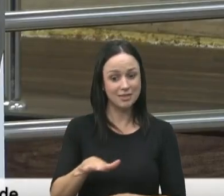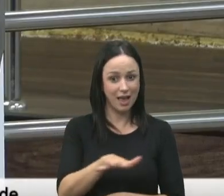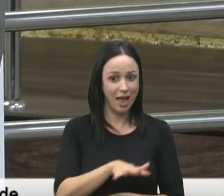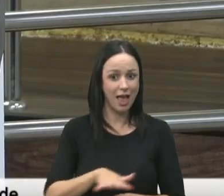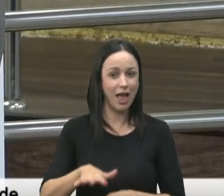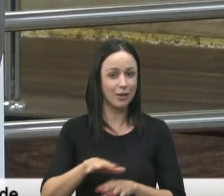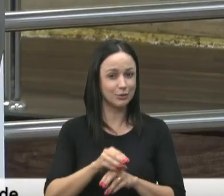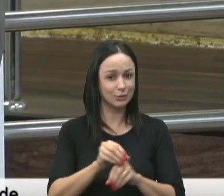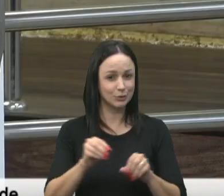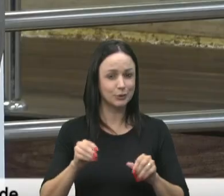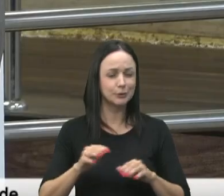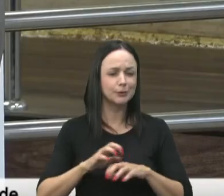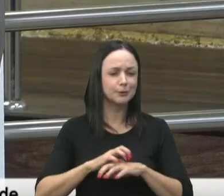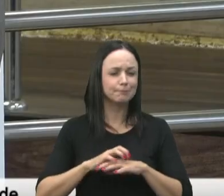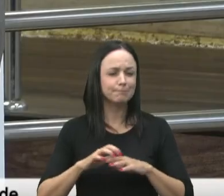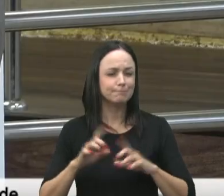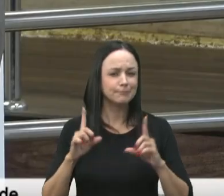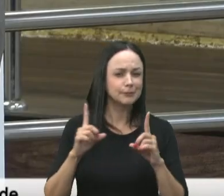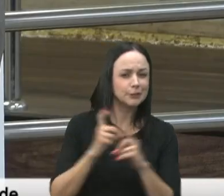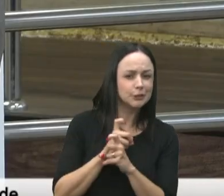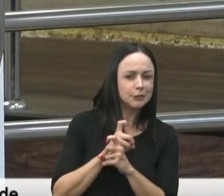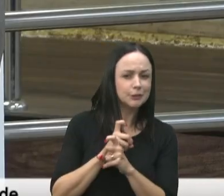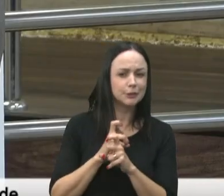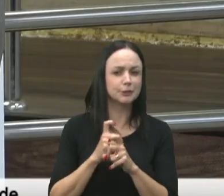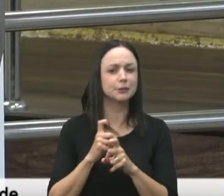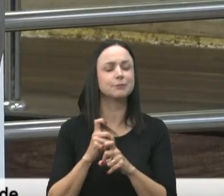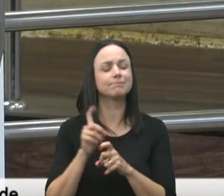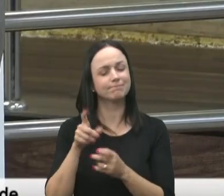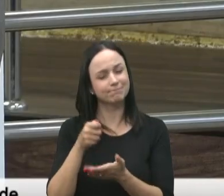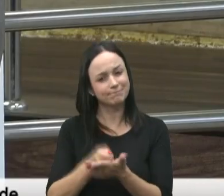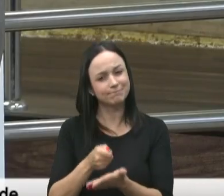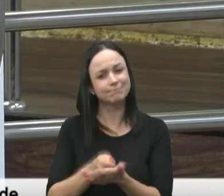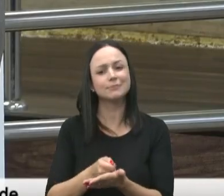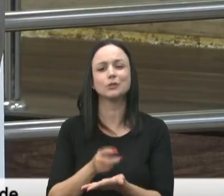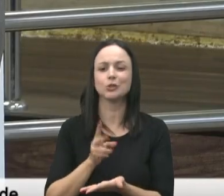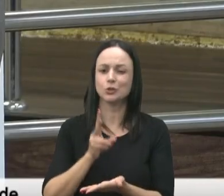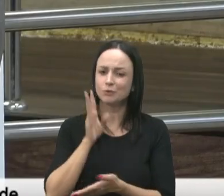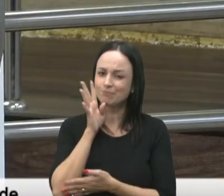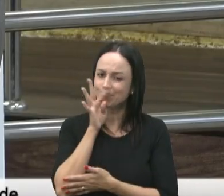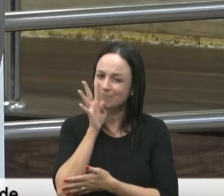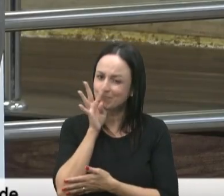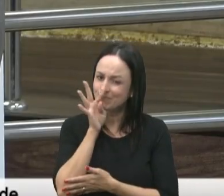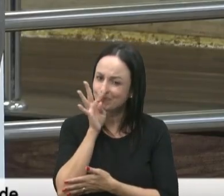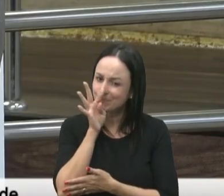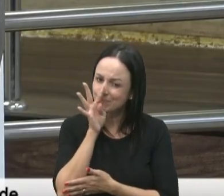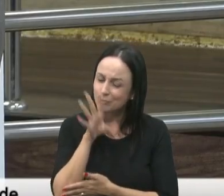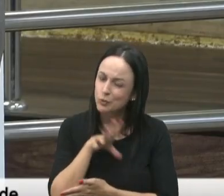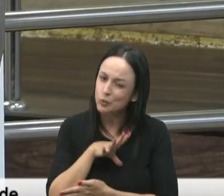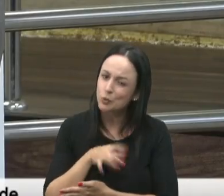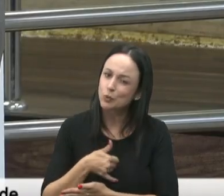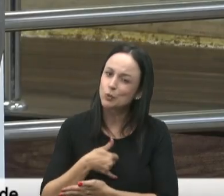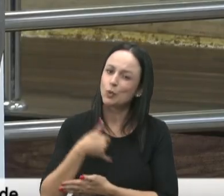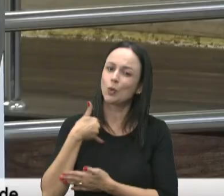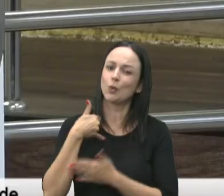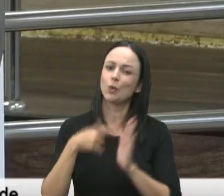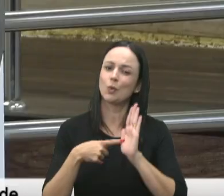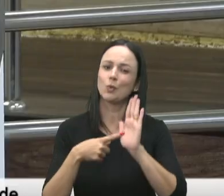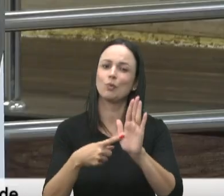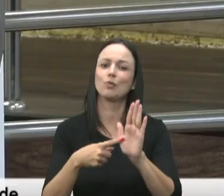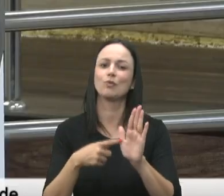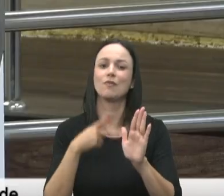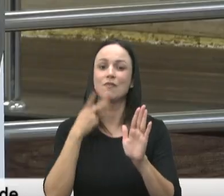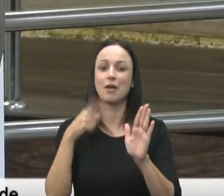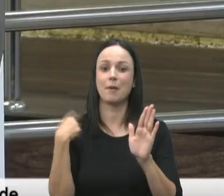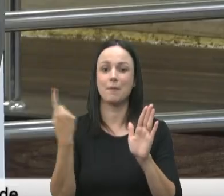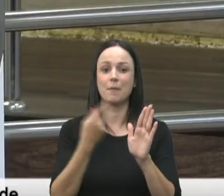arenoso, áspero, insistem em se afirmar, em se orgulhar, em se mostrar quando dizem para a gente que a gente deveria